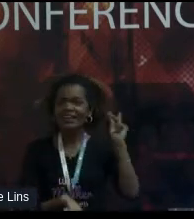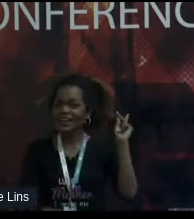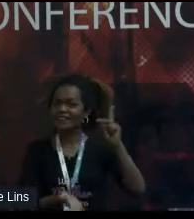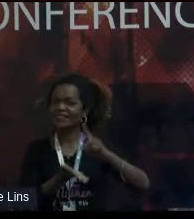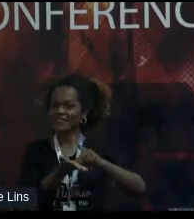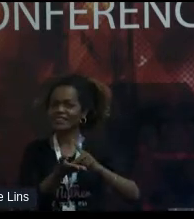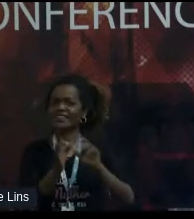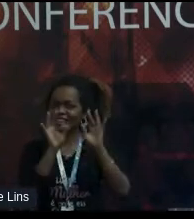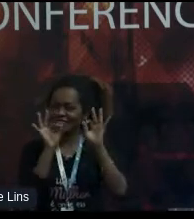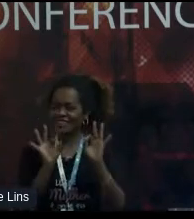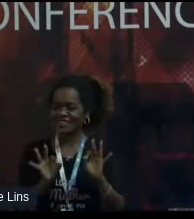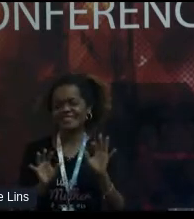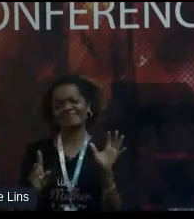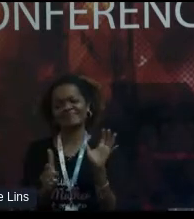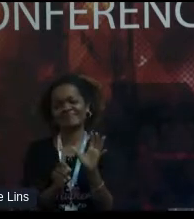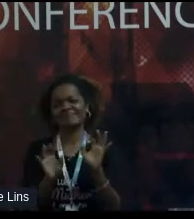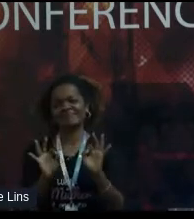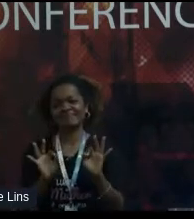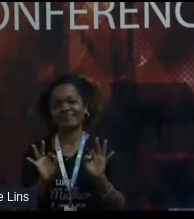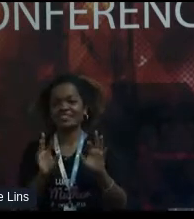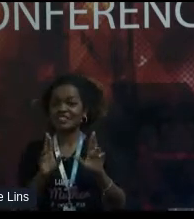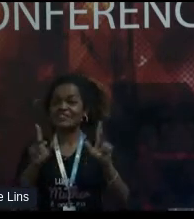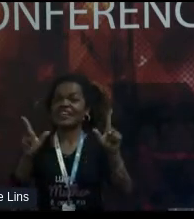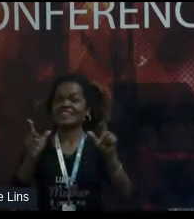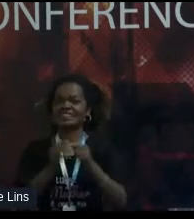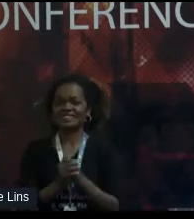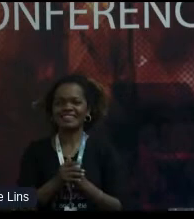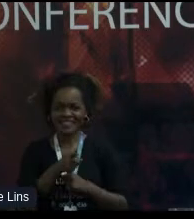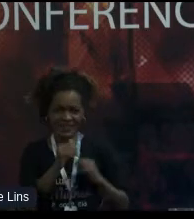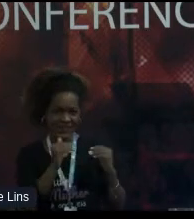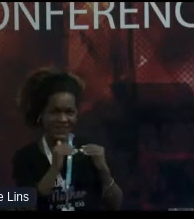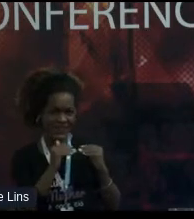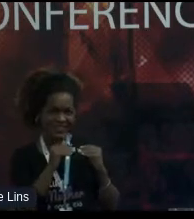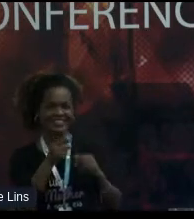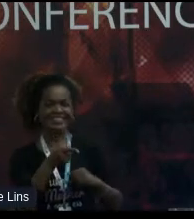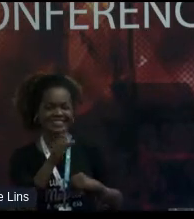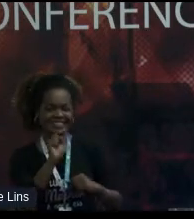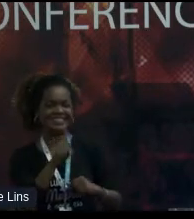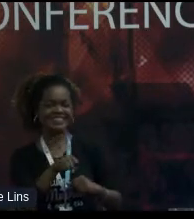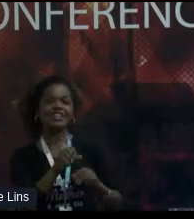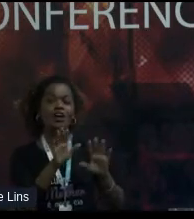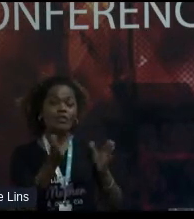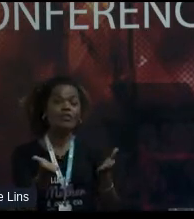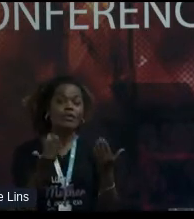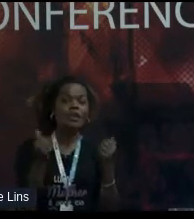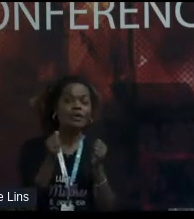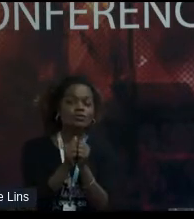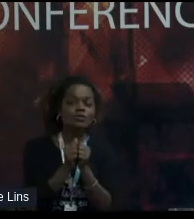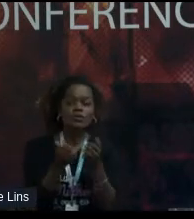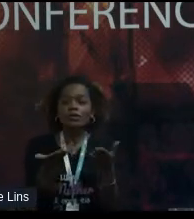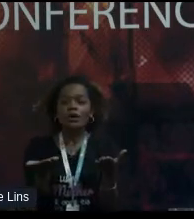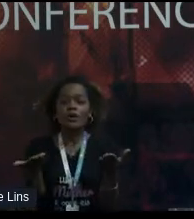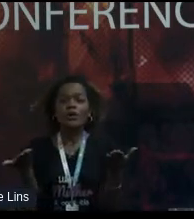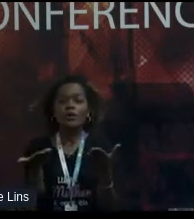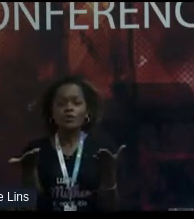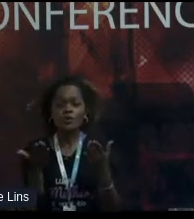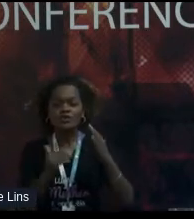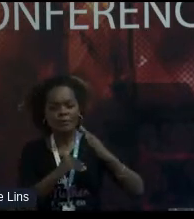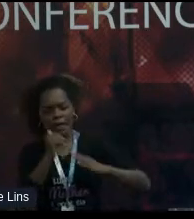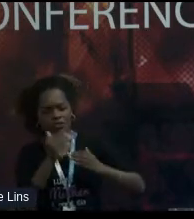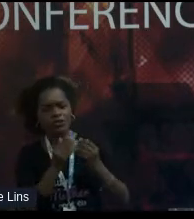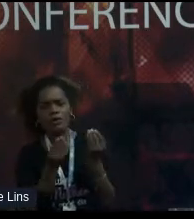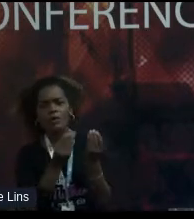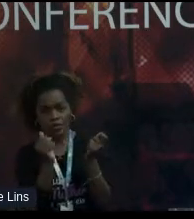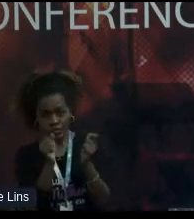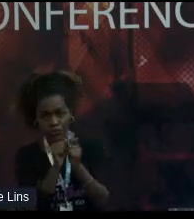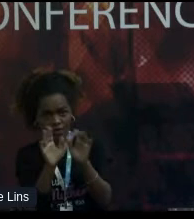faz muita diferença, né, Maurício? Com certeza. Então, vamos lá. Qual que é o cenário dessa prática, né? Então, o usuário